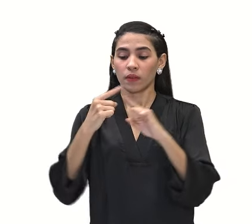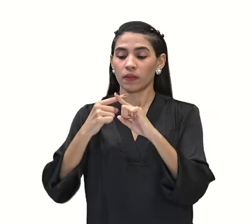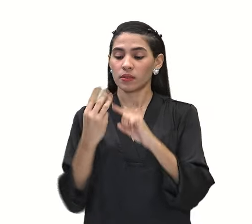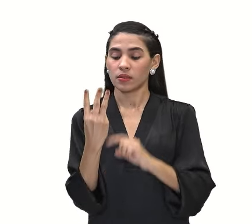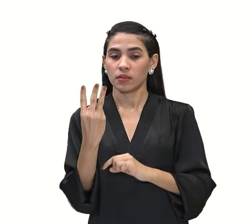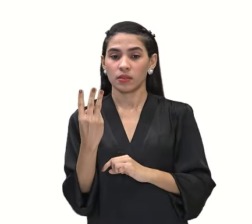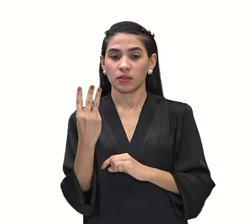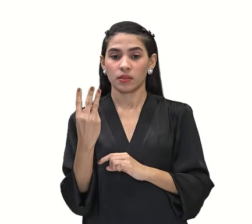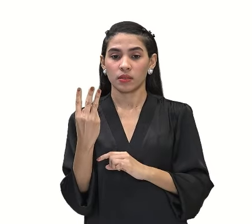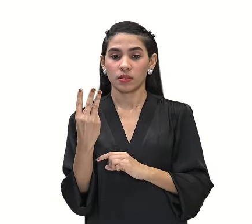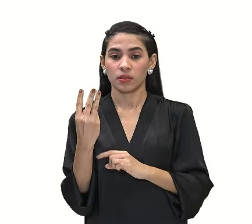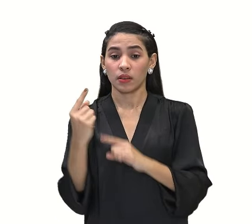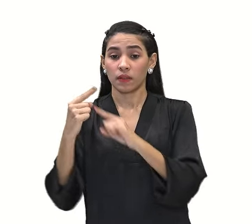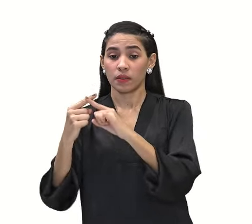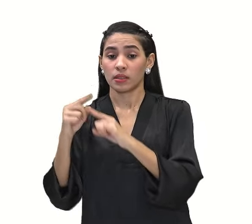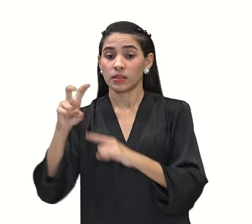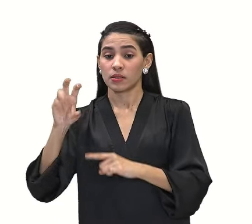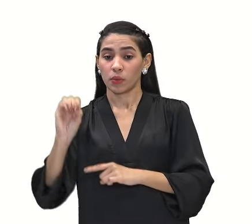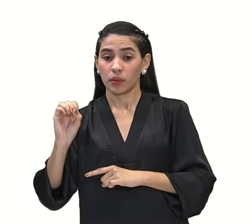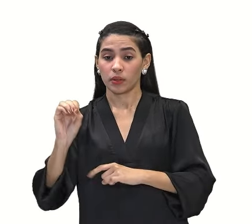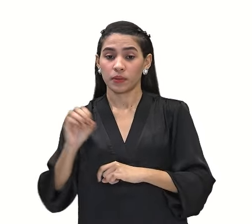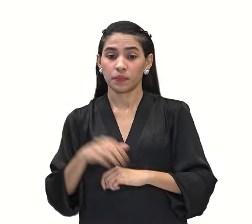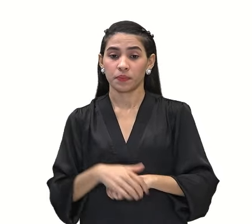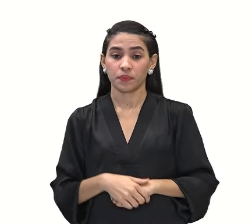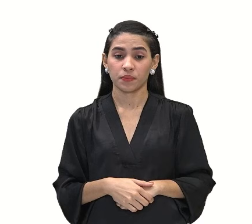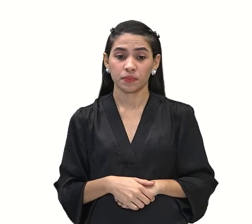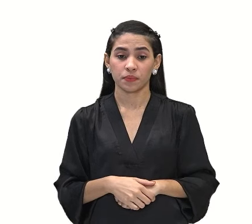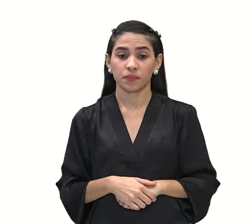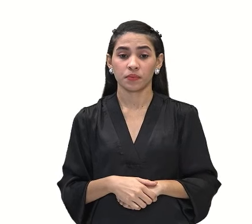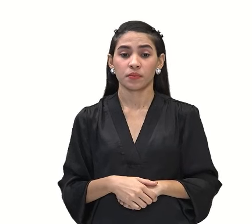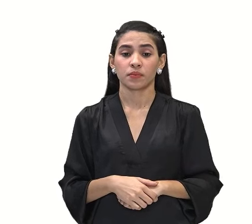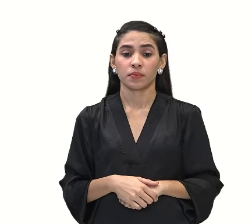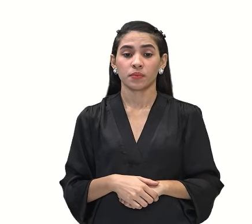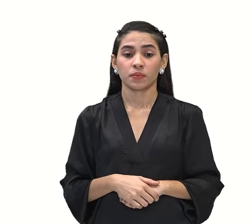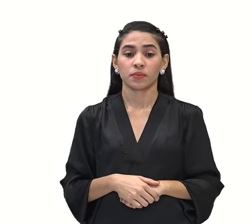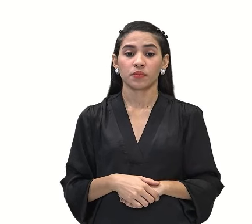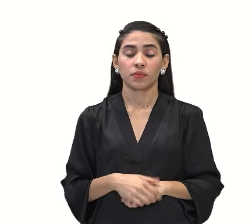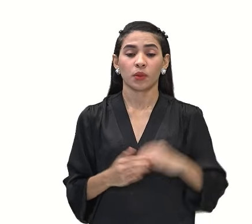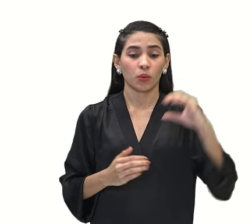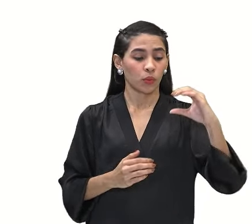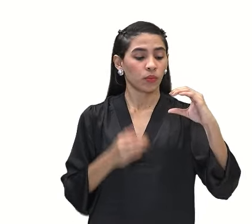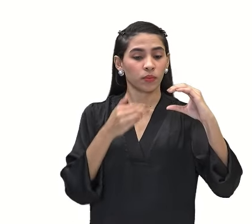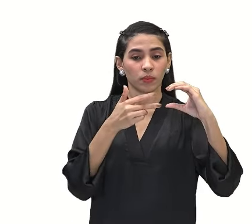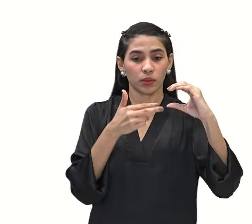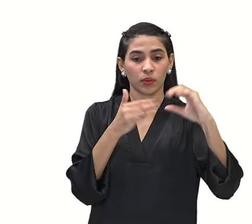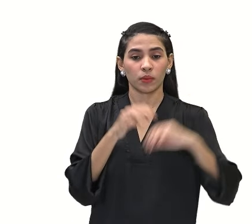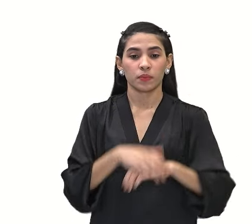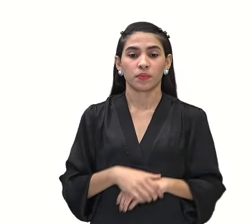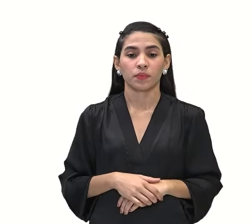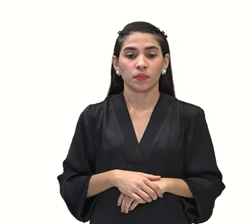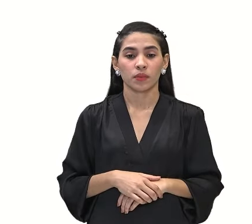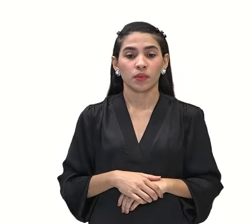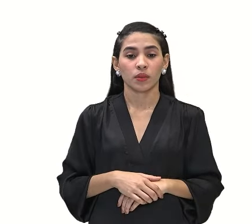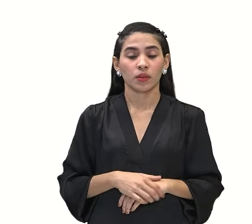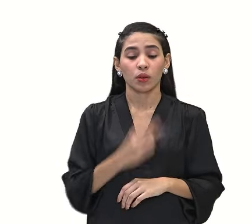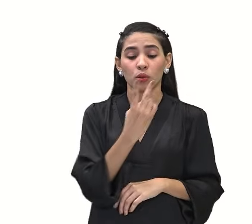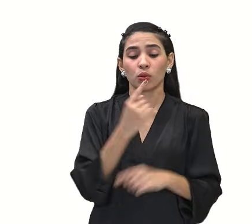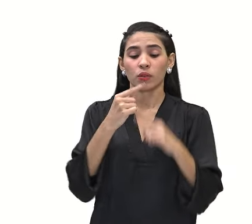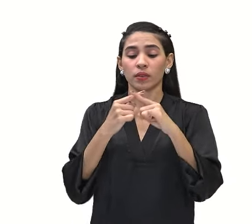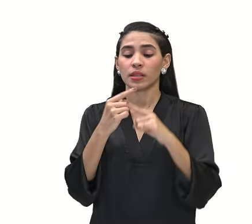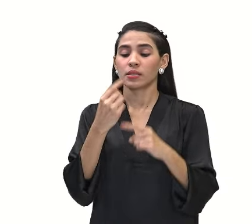3 e vezes 50 então aqui ó o comprimento vai ficar 2 x